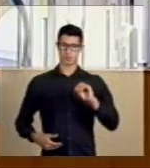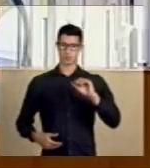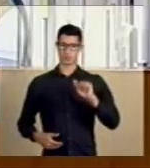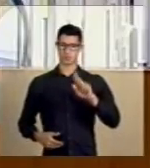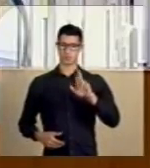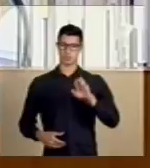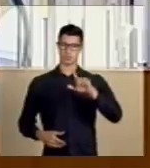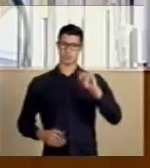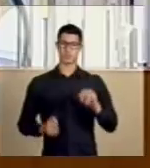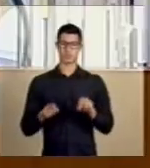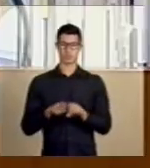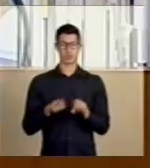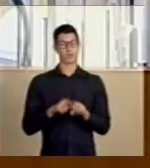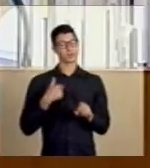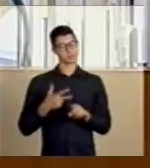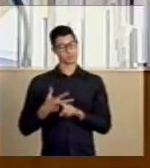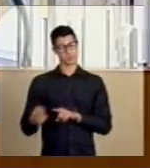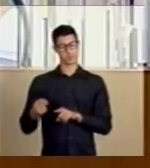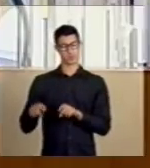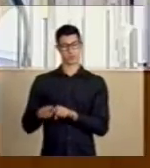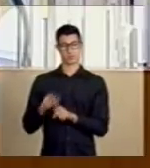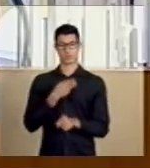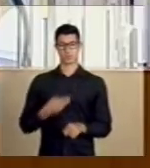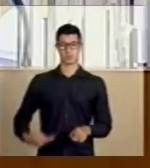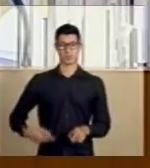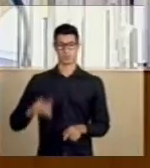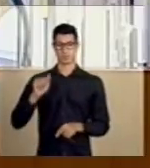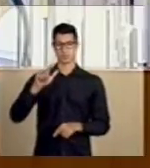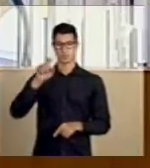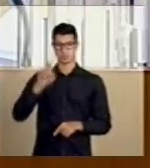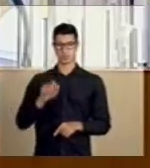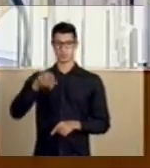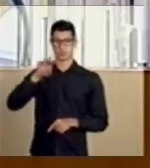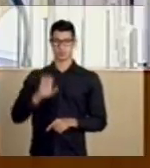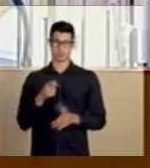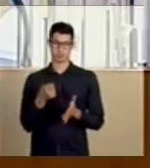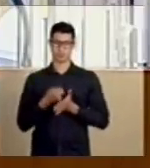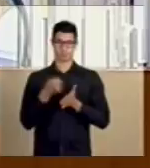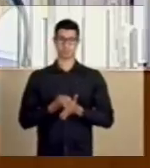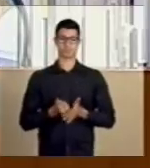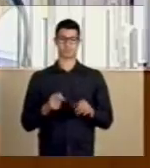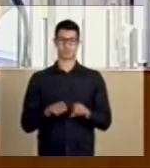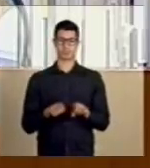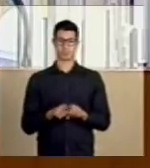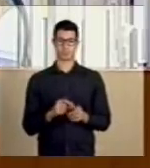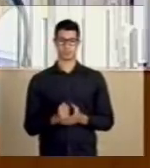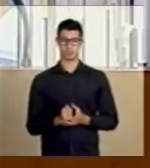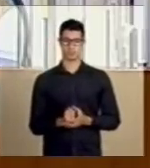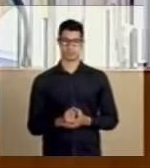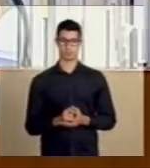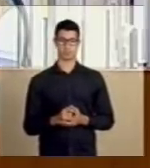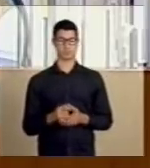nessa parte, também vencido em parte o ministro Alexandre de Moraes, que exigia a... Extensão. Em